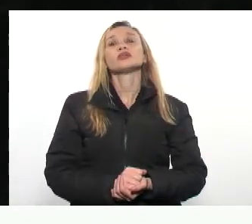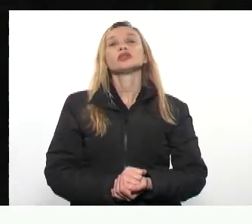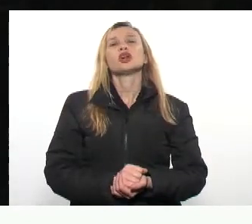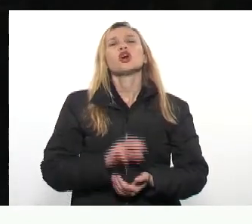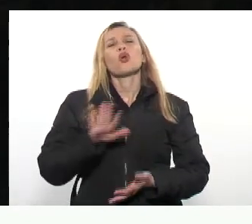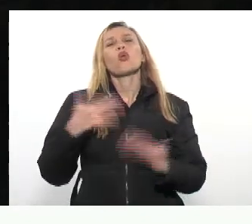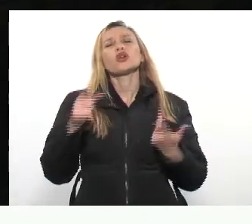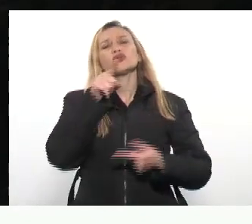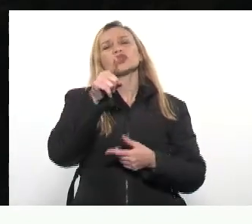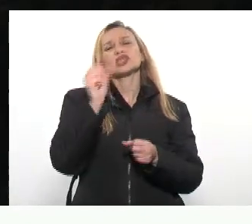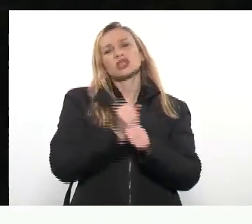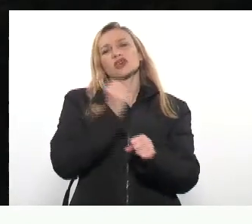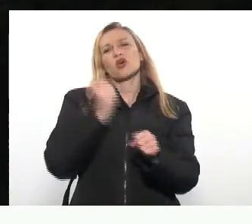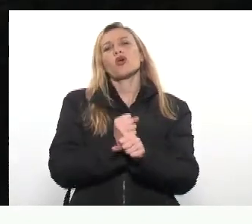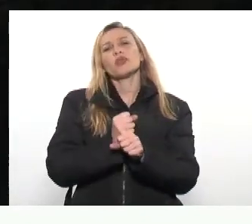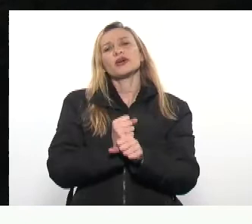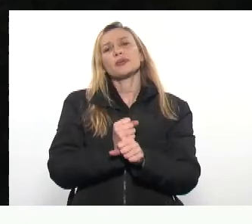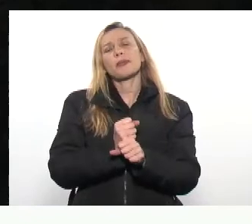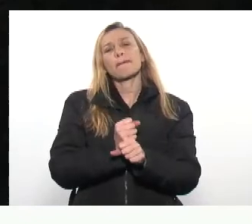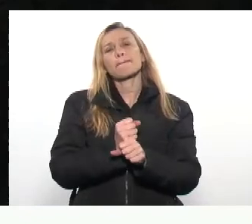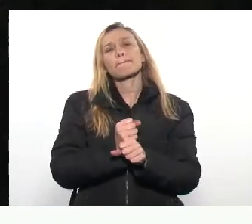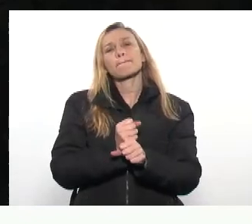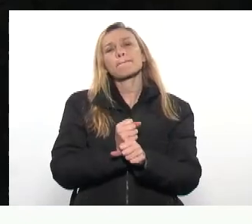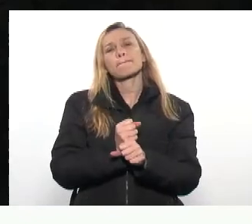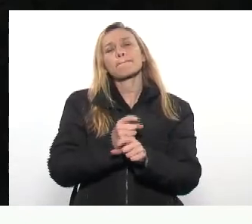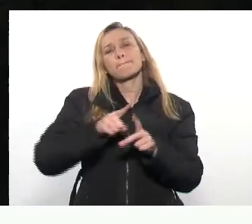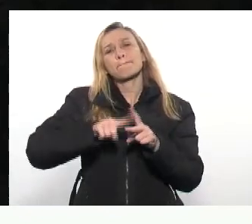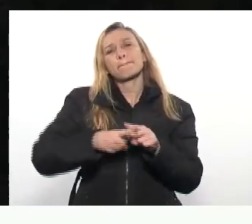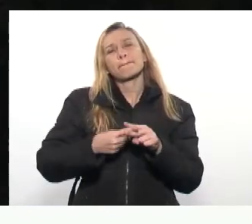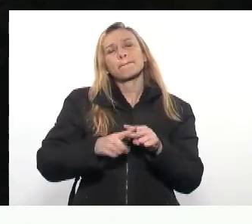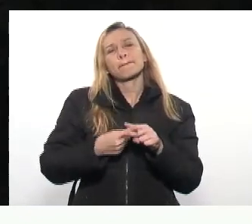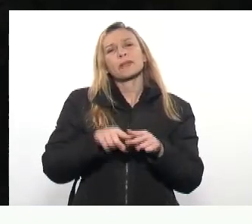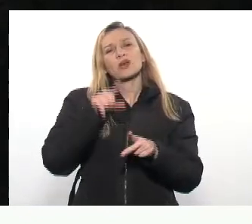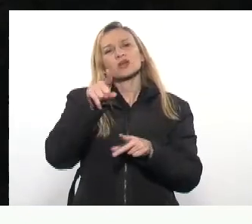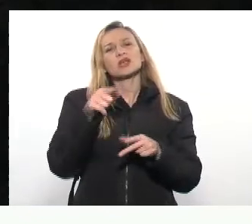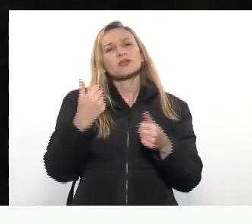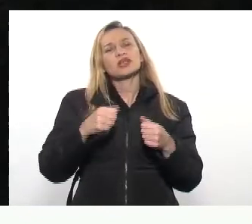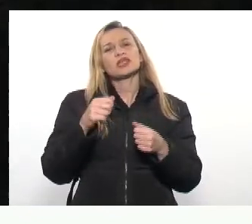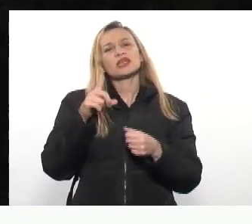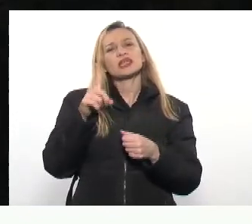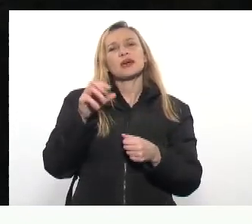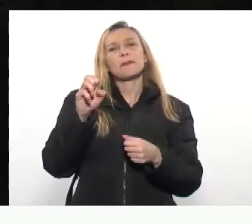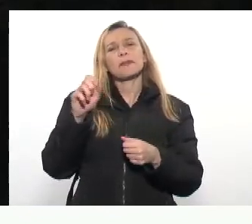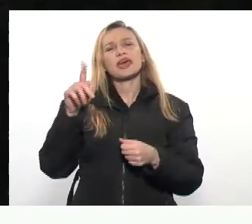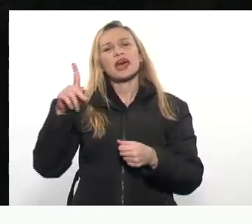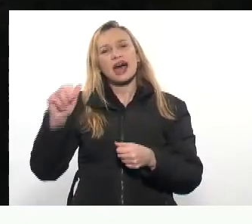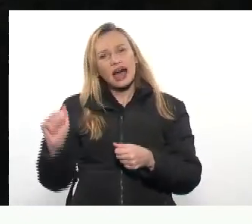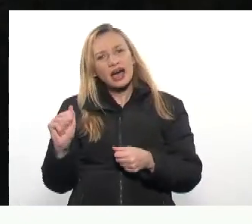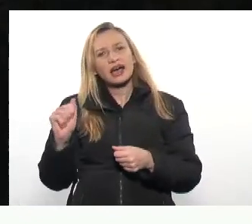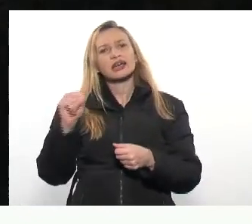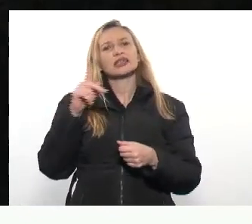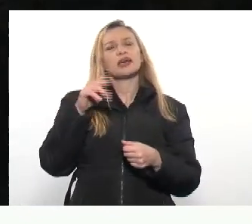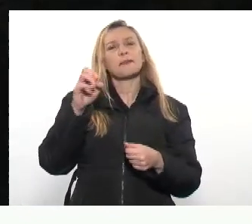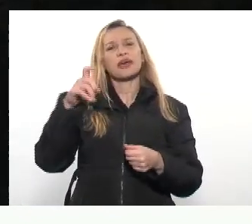quando você vai fazer uma obra, para regularizá-la, você tem que ter a DPA, DPE,